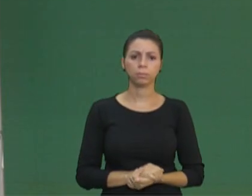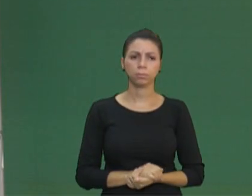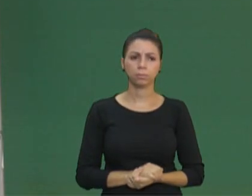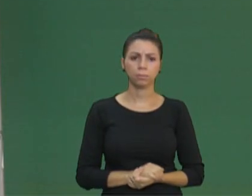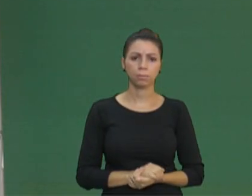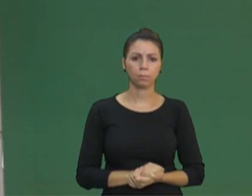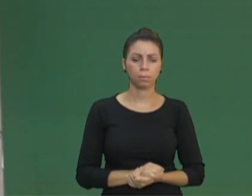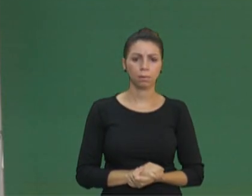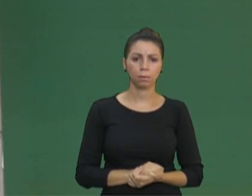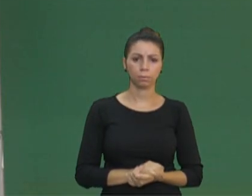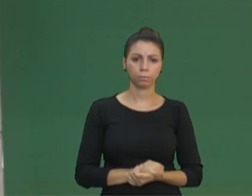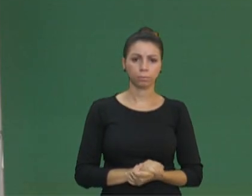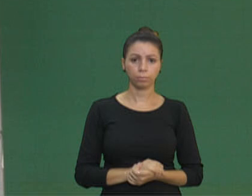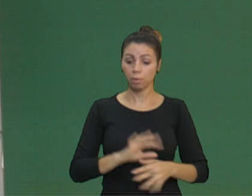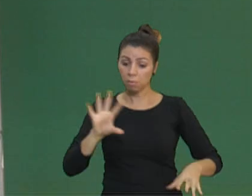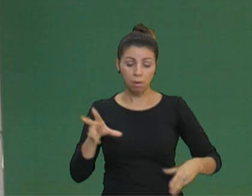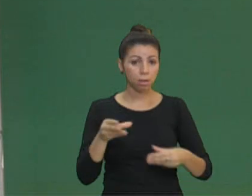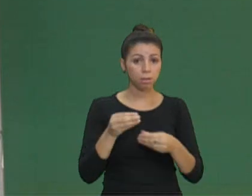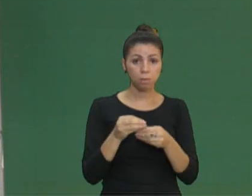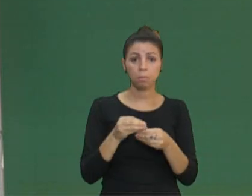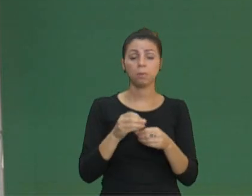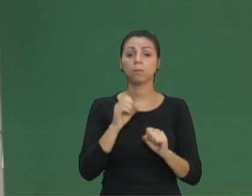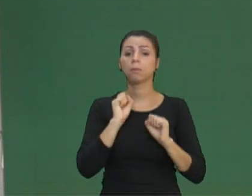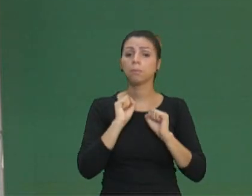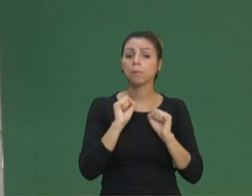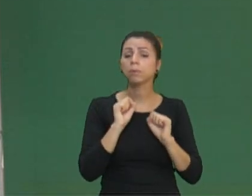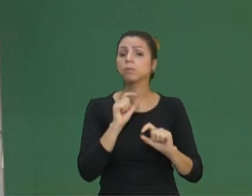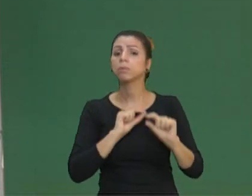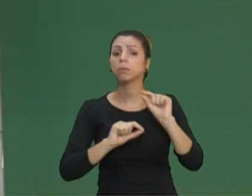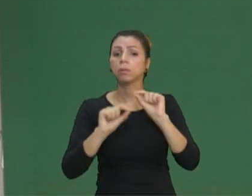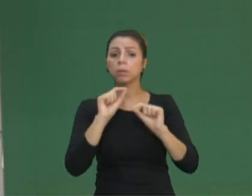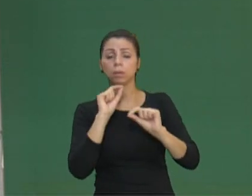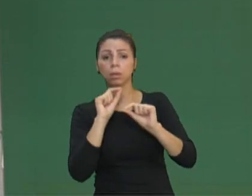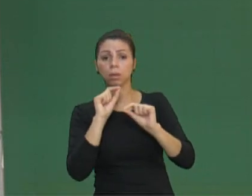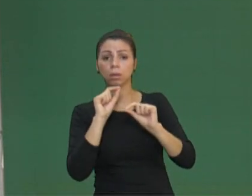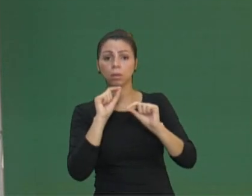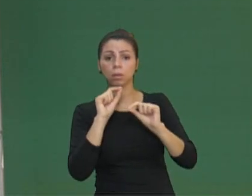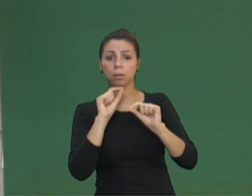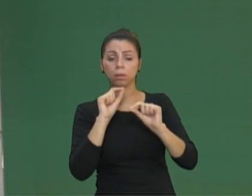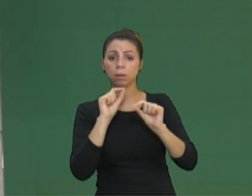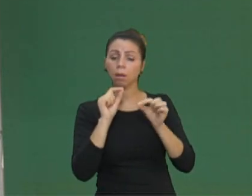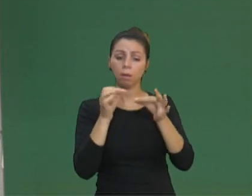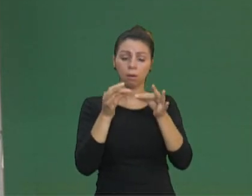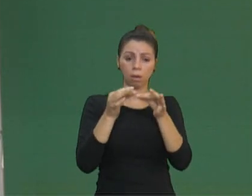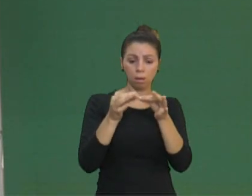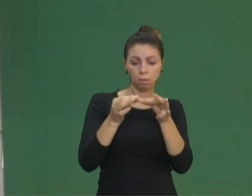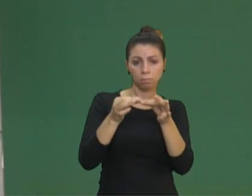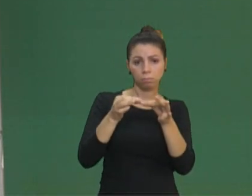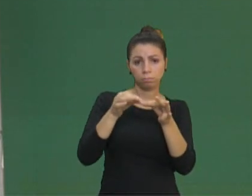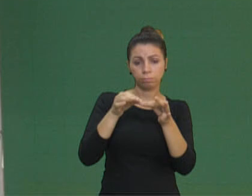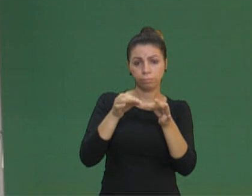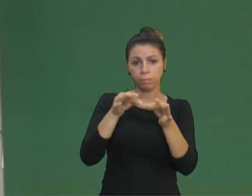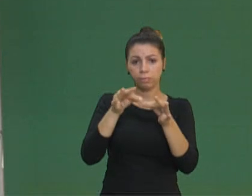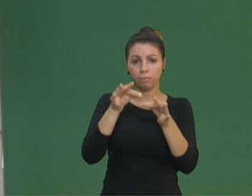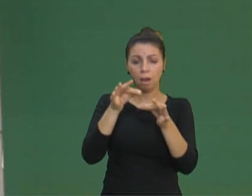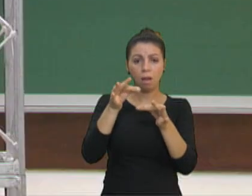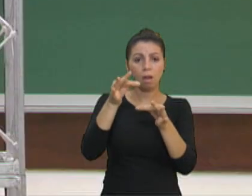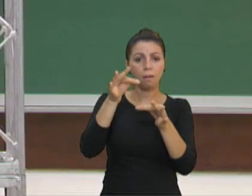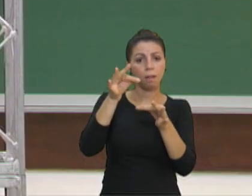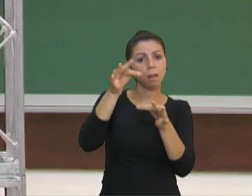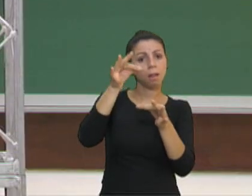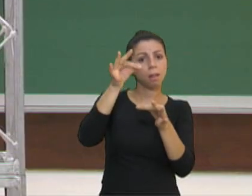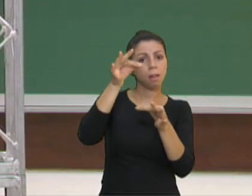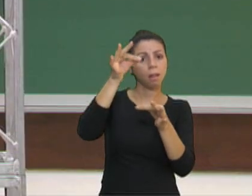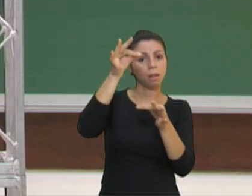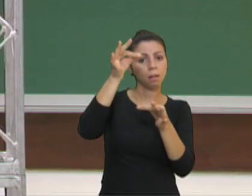De uma forma bem resumida, a gente pode falar que à medida que a altitude vai aumentando, nós